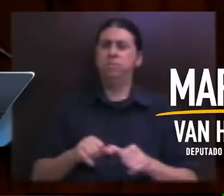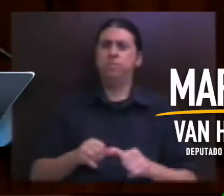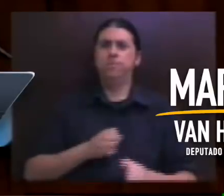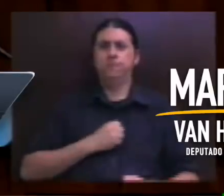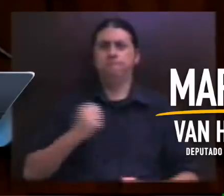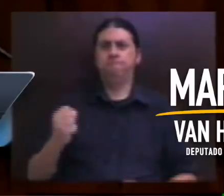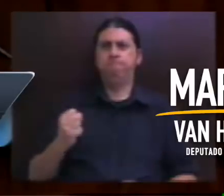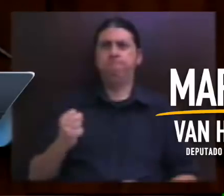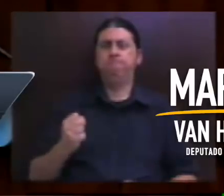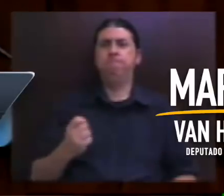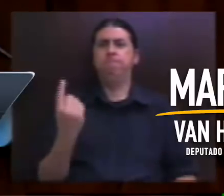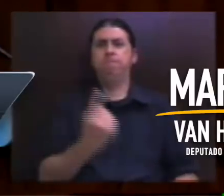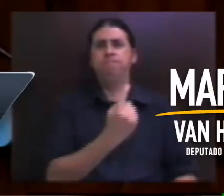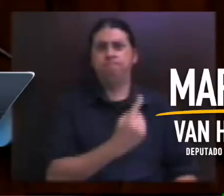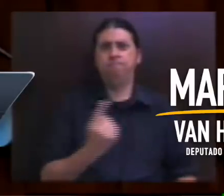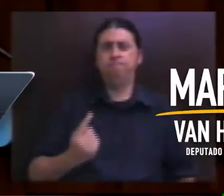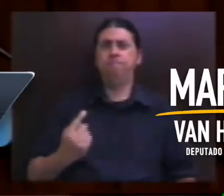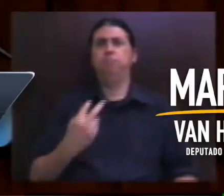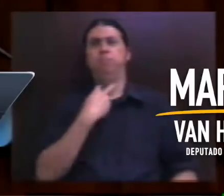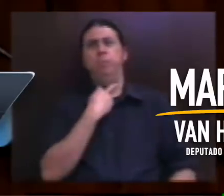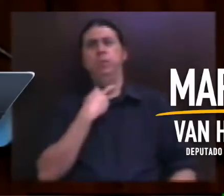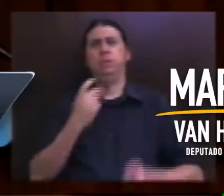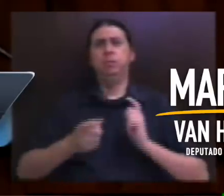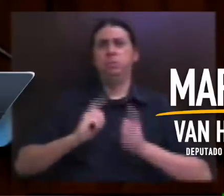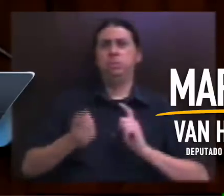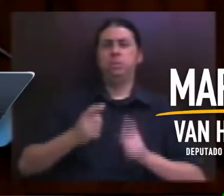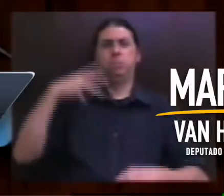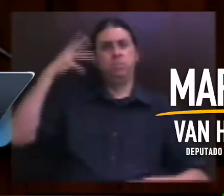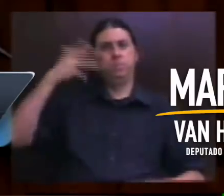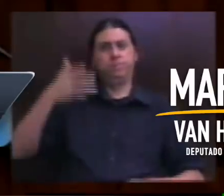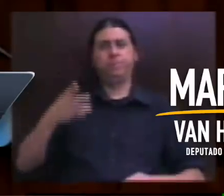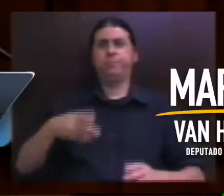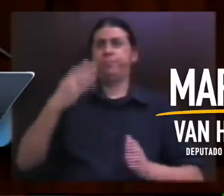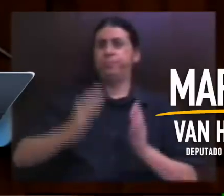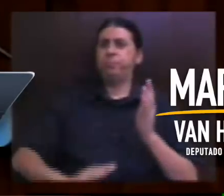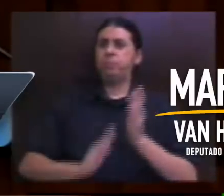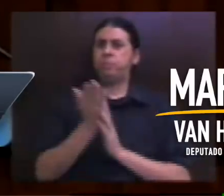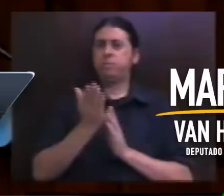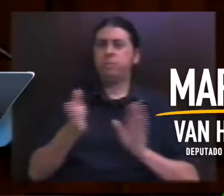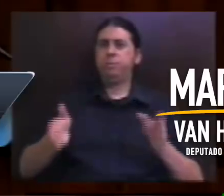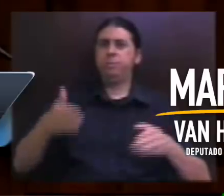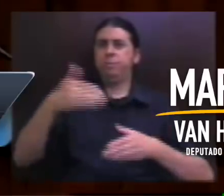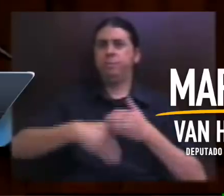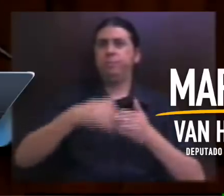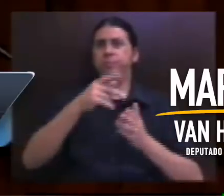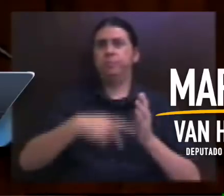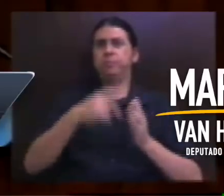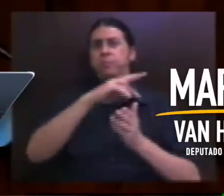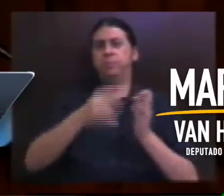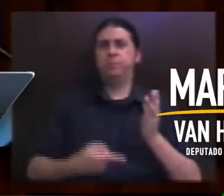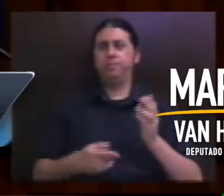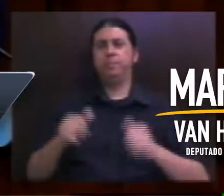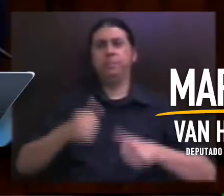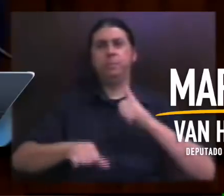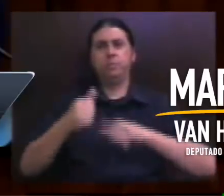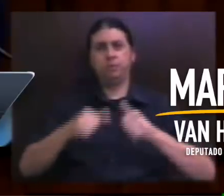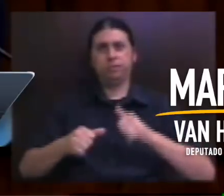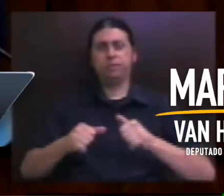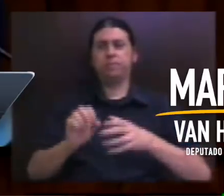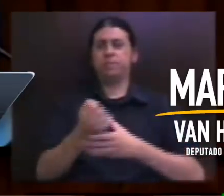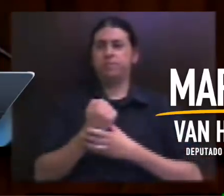quem impeça a discussão neste plenário e a aprovação de projetos para melhorar a segurança pública no Estado do Rio Grande do